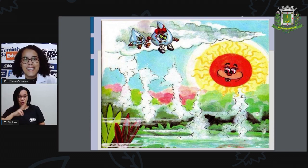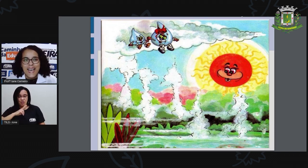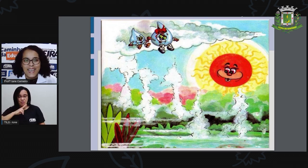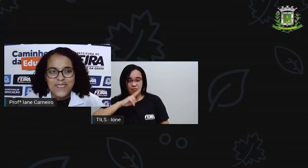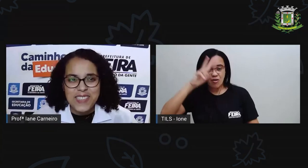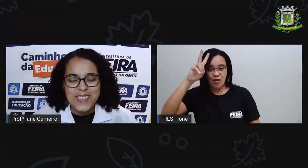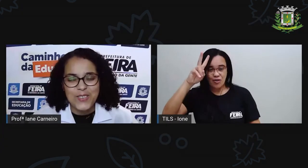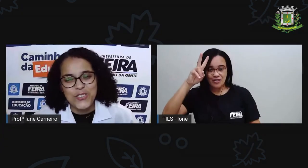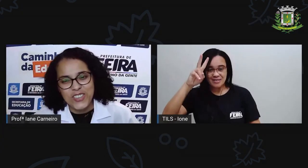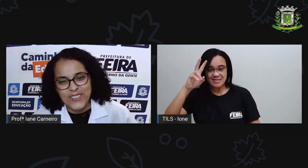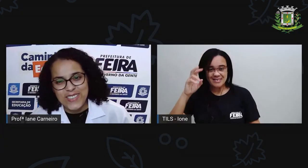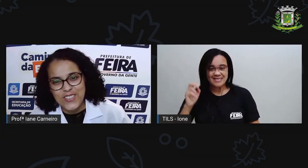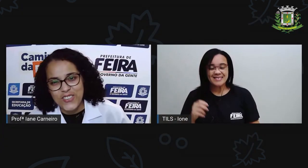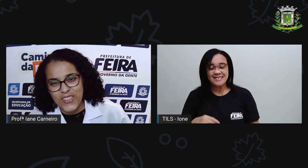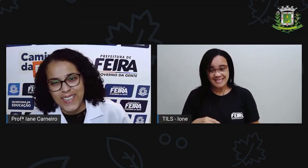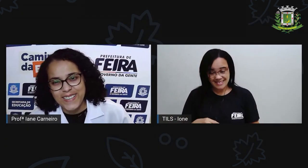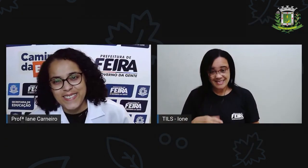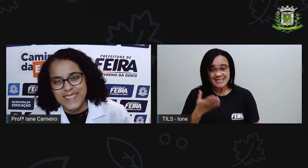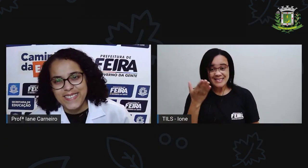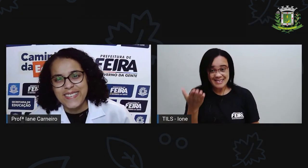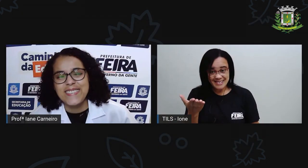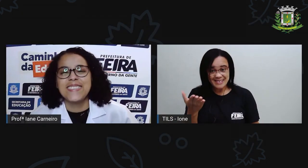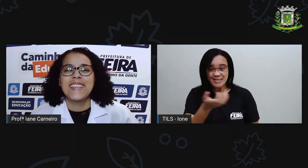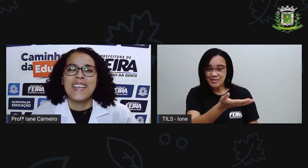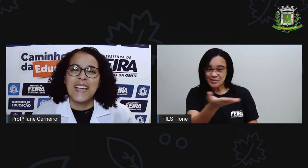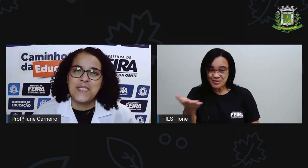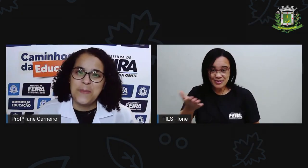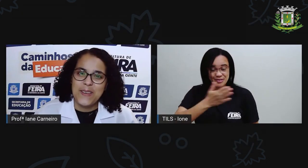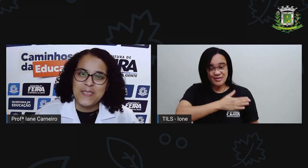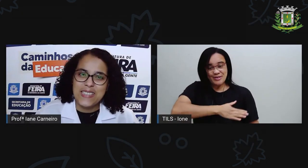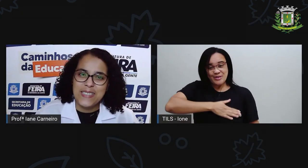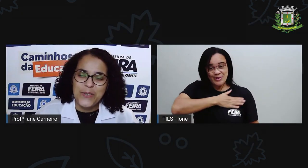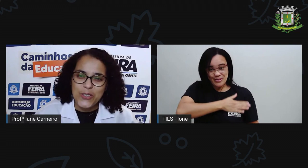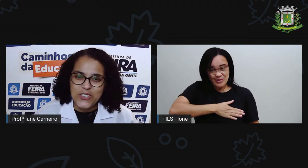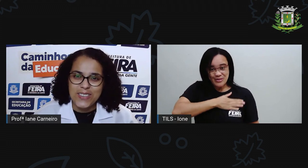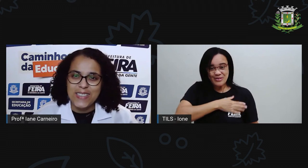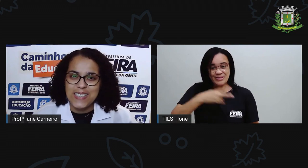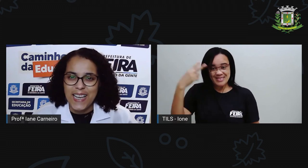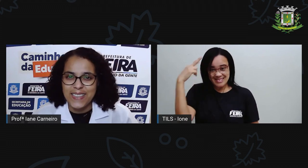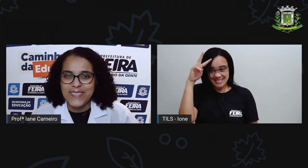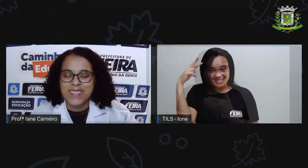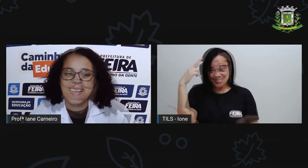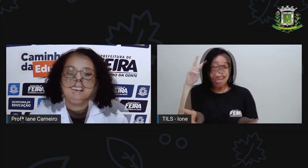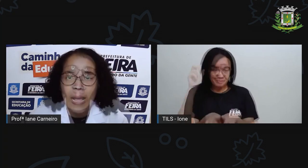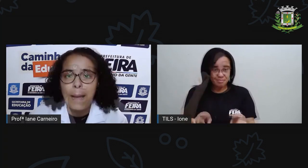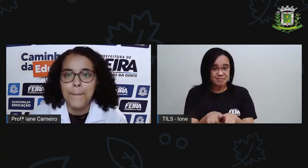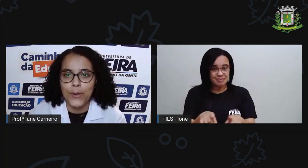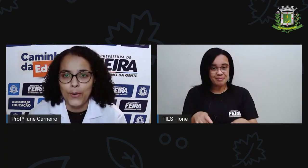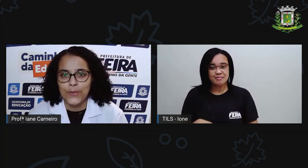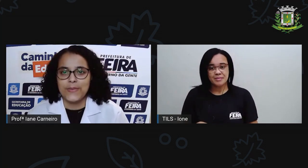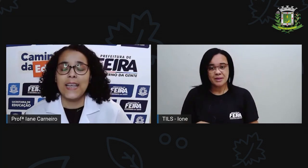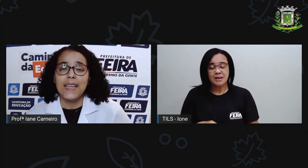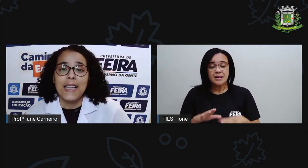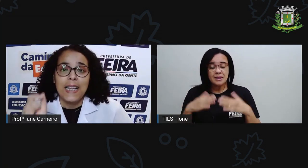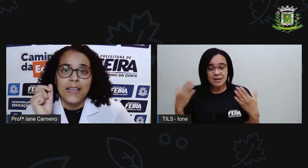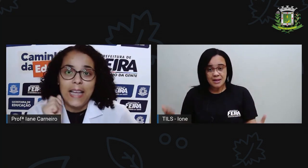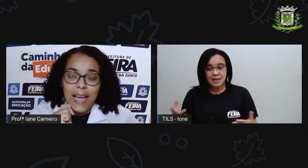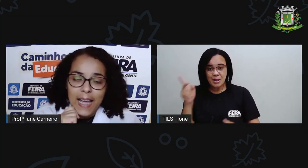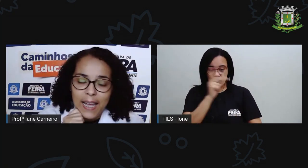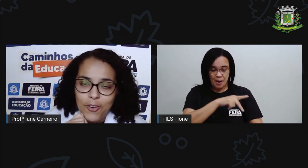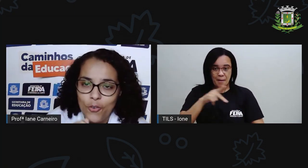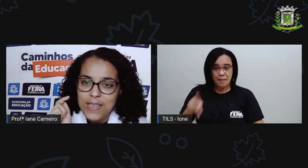E aí, vocês curtiram essa história? Espero que vocês tenham curtido, tá certo? Apro, né?